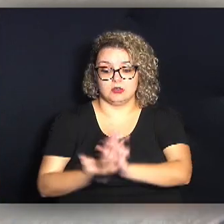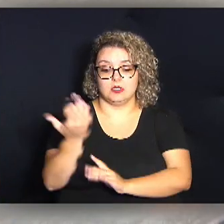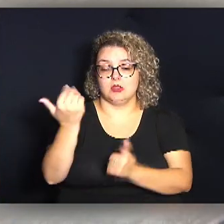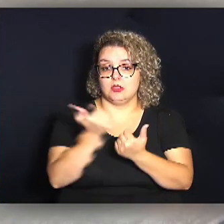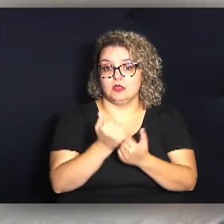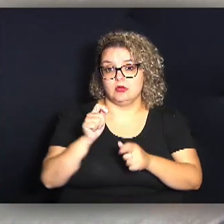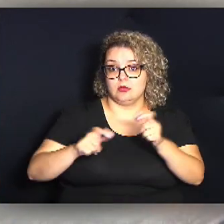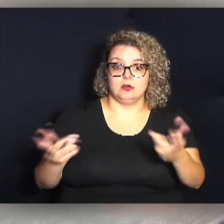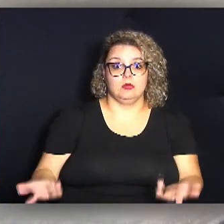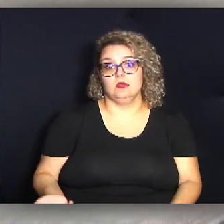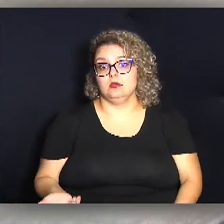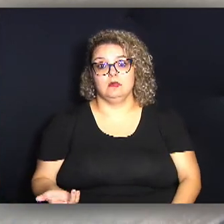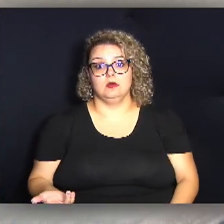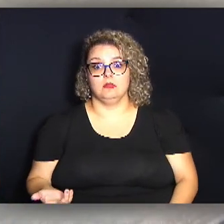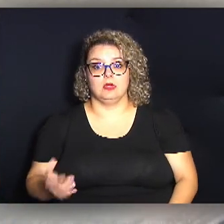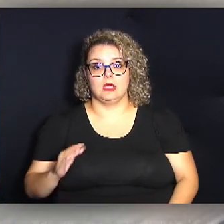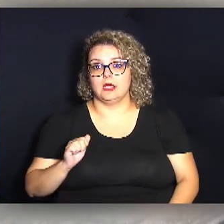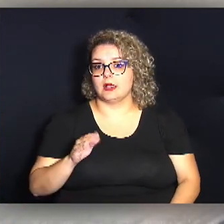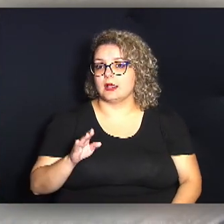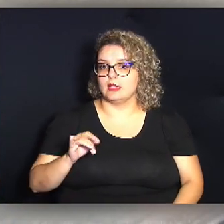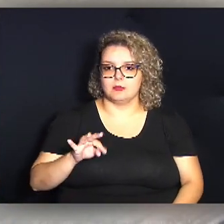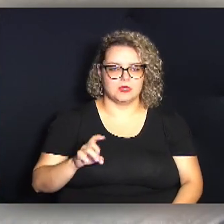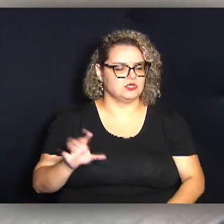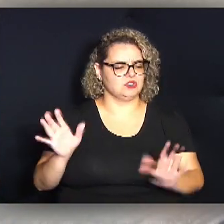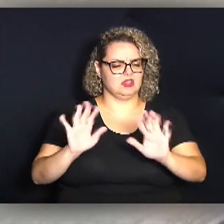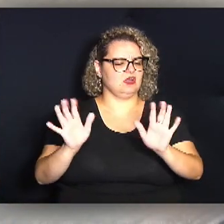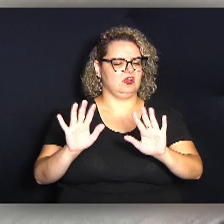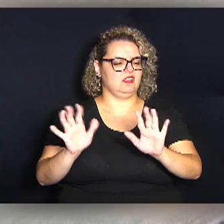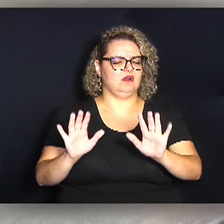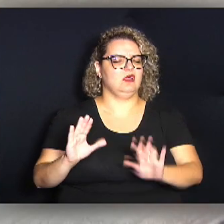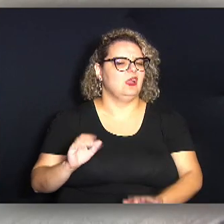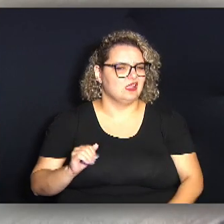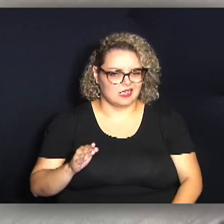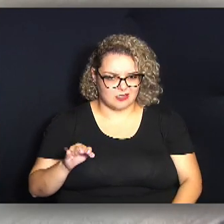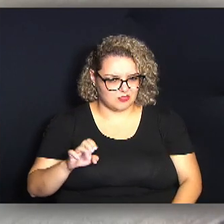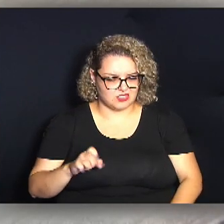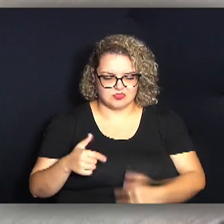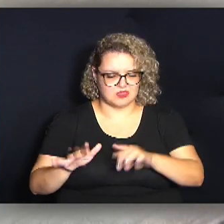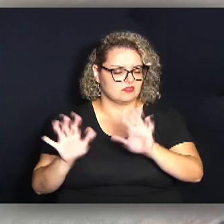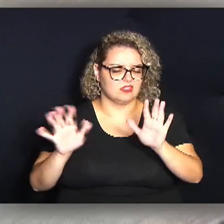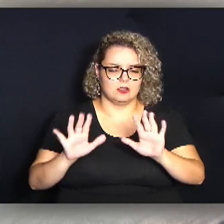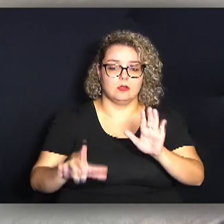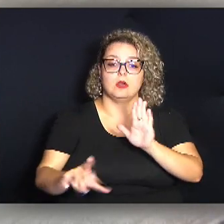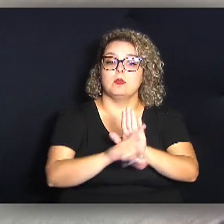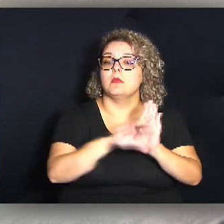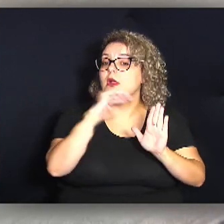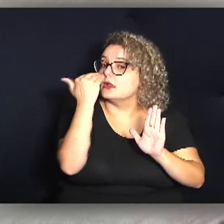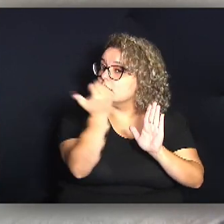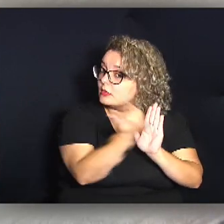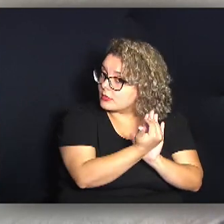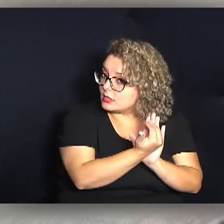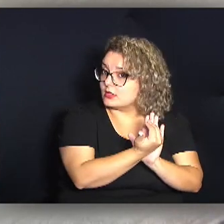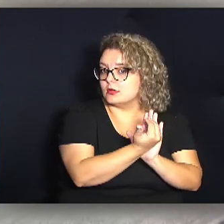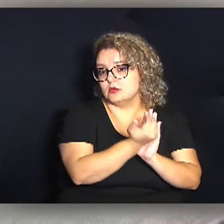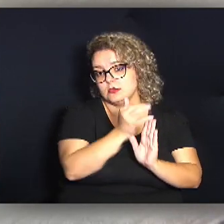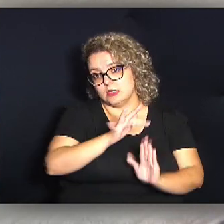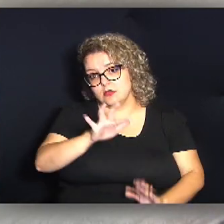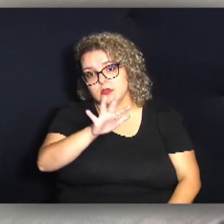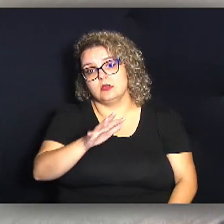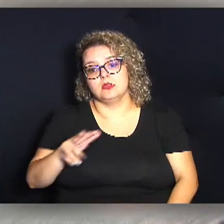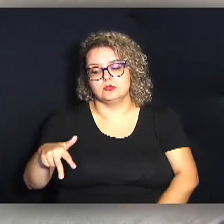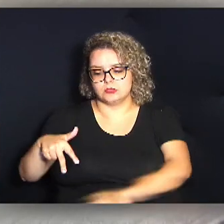um negócio cabido de emprego. Nada disso. Está se cumprindo uma lei federal e esses cargos serão ocupados